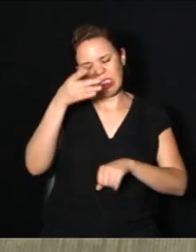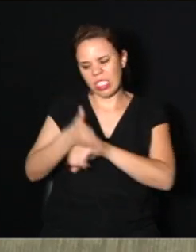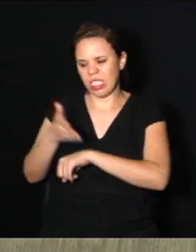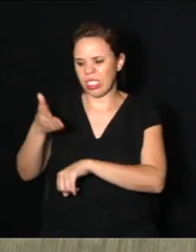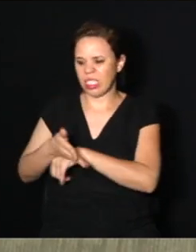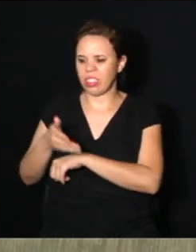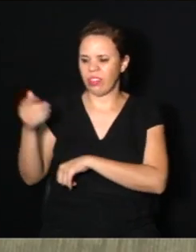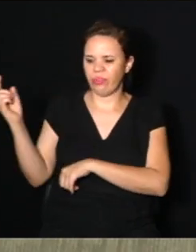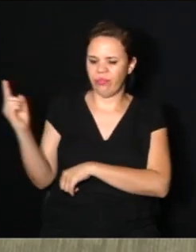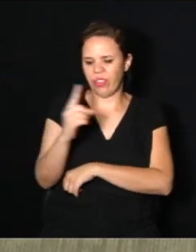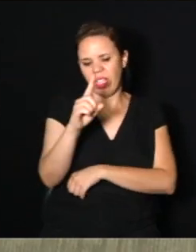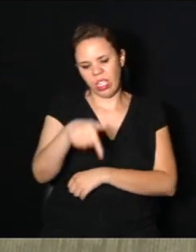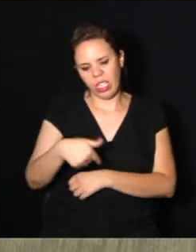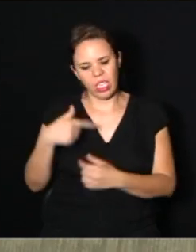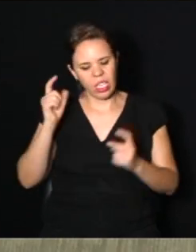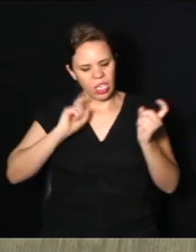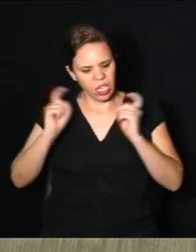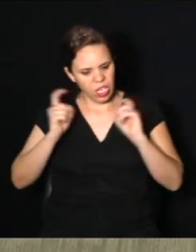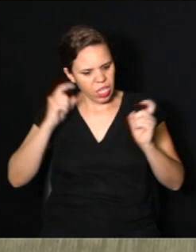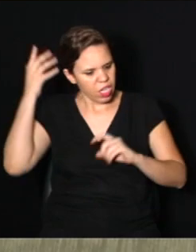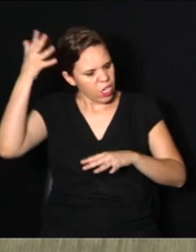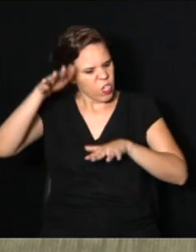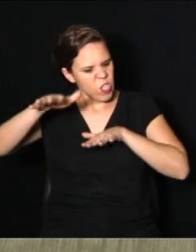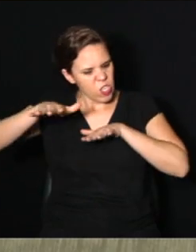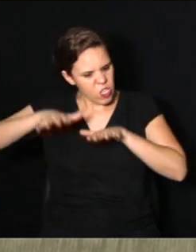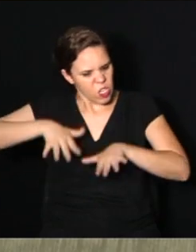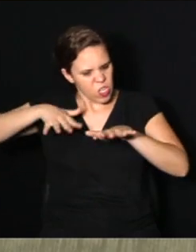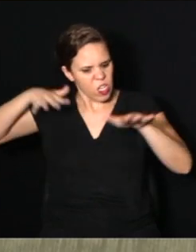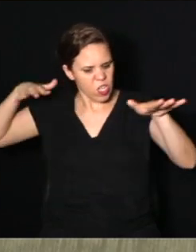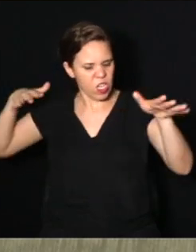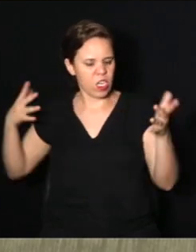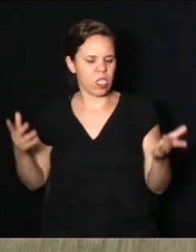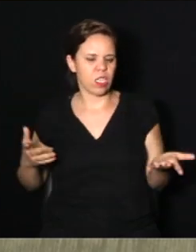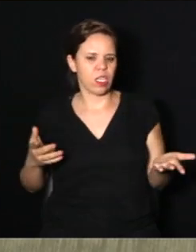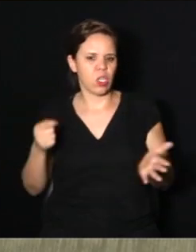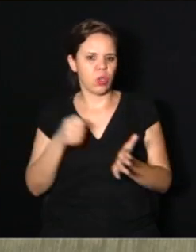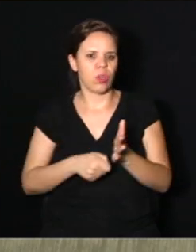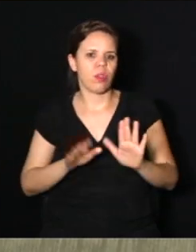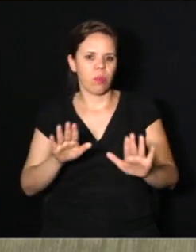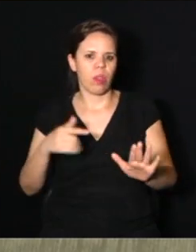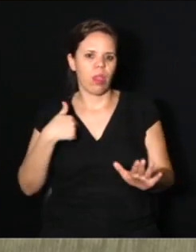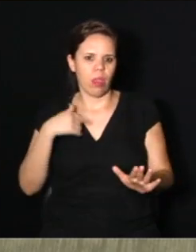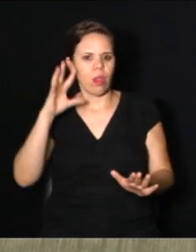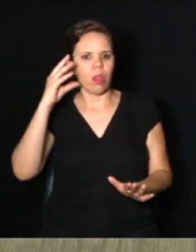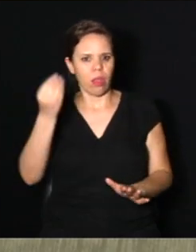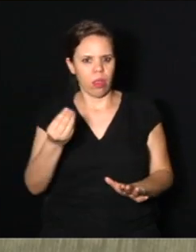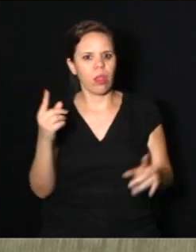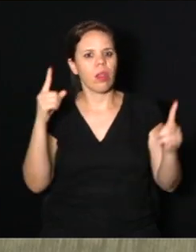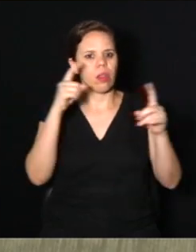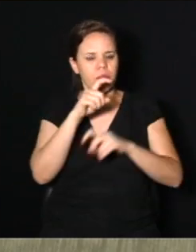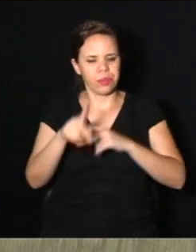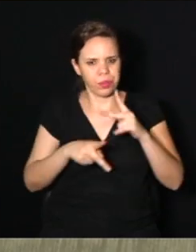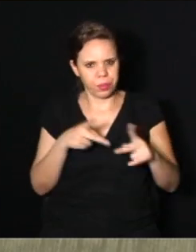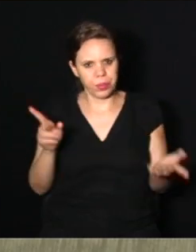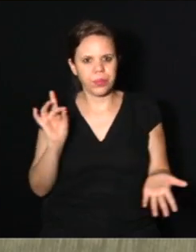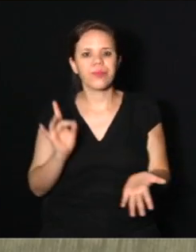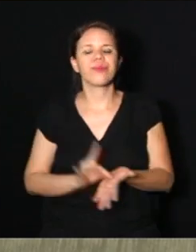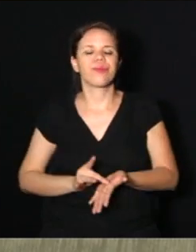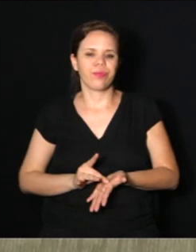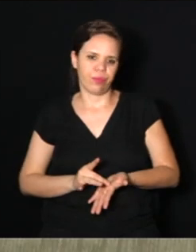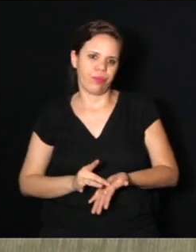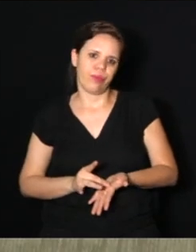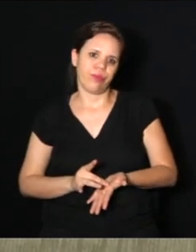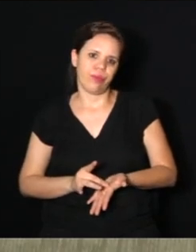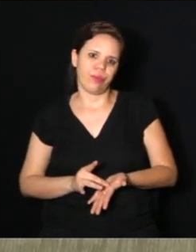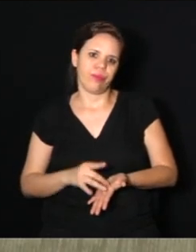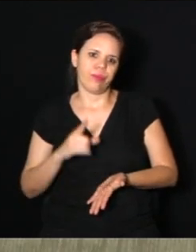de reuniões, das manifestações. Então, eu compreendo a dificuldade, na verdade, já tem